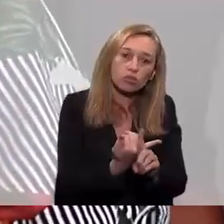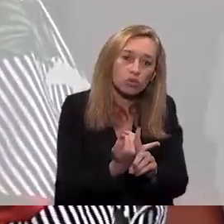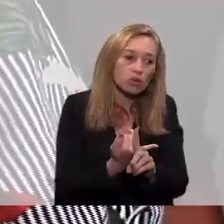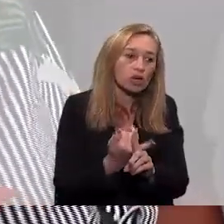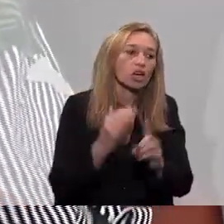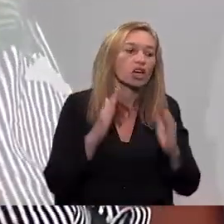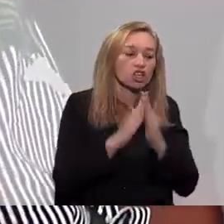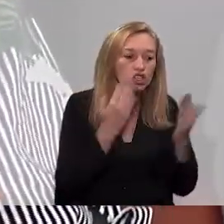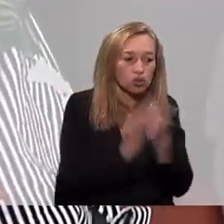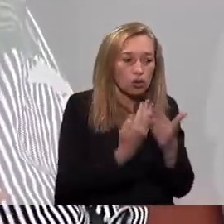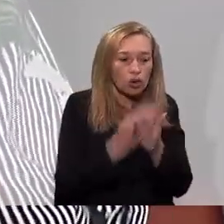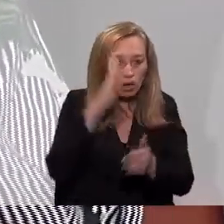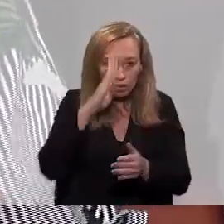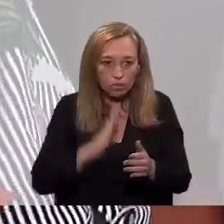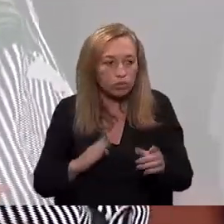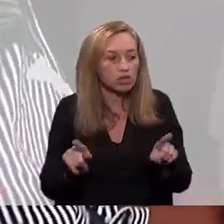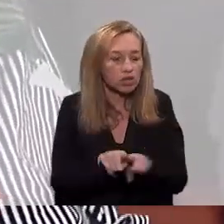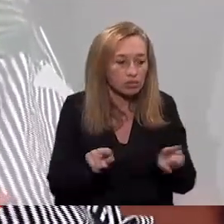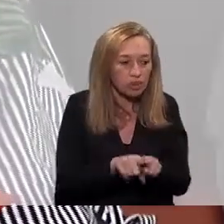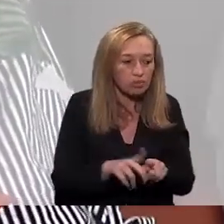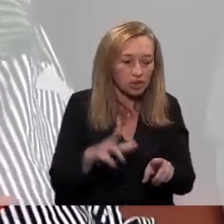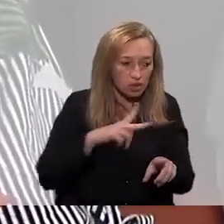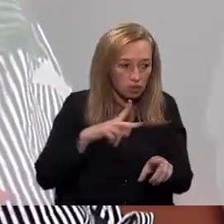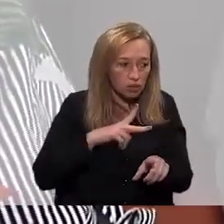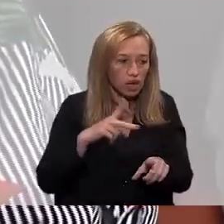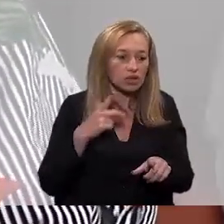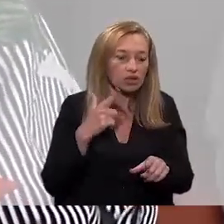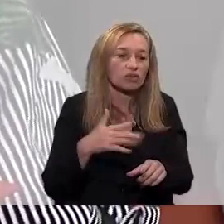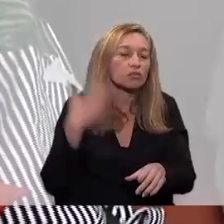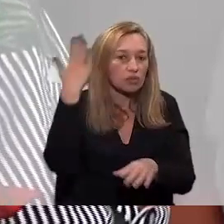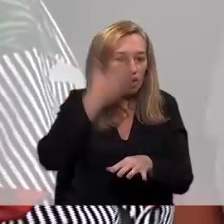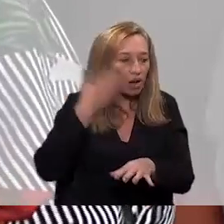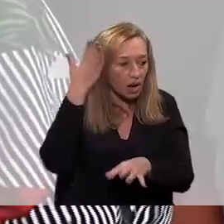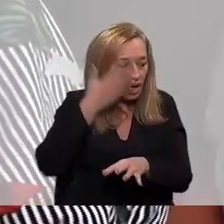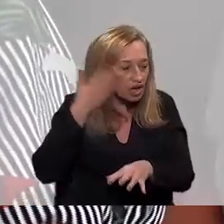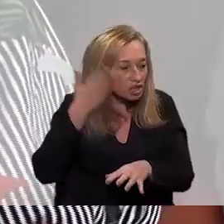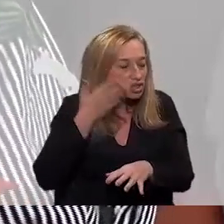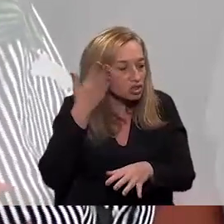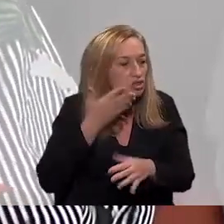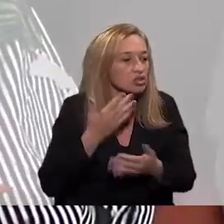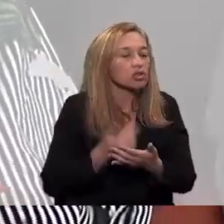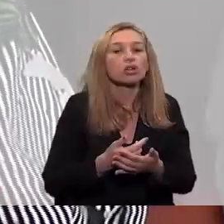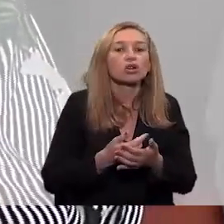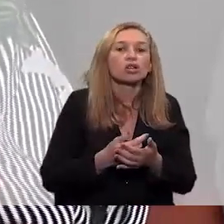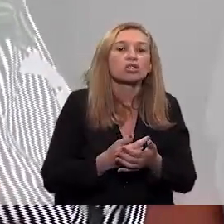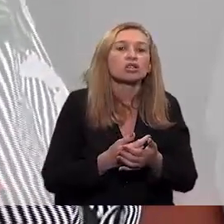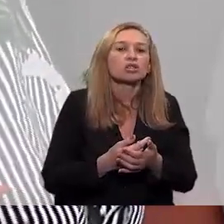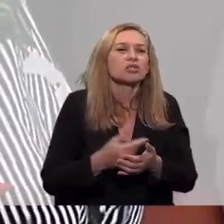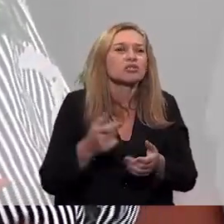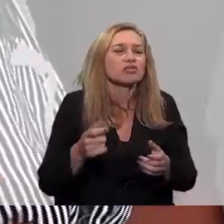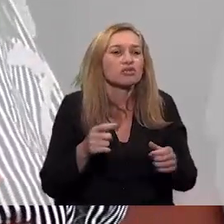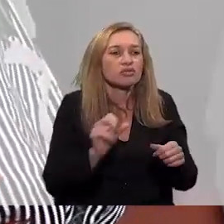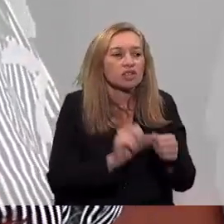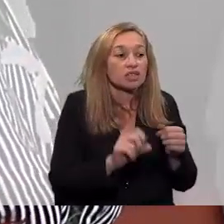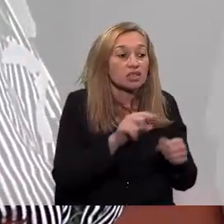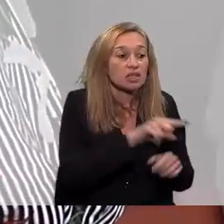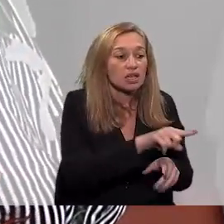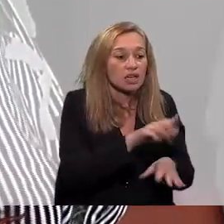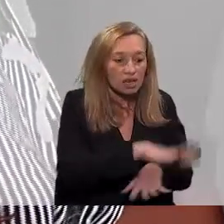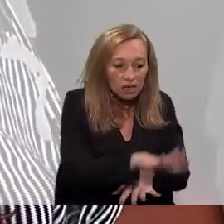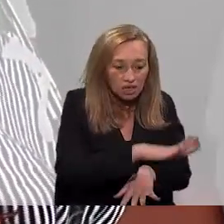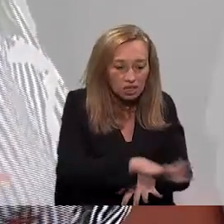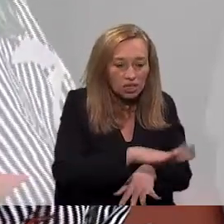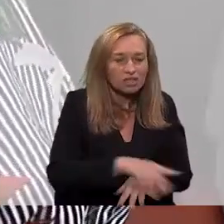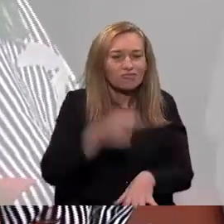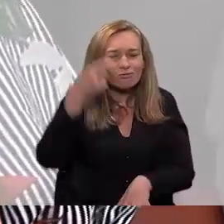na escola particular, a gente vem combatendo isso, com palestras, com eventos que façam a gente fazer uma reflexão.